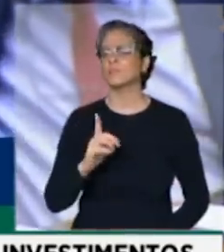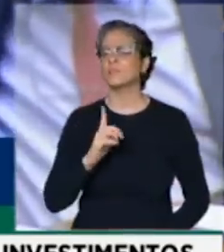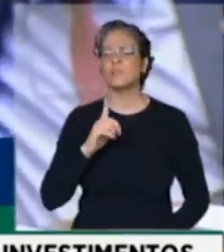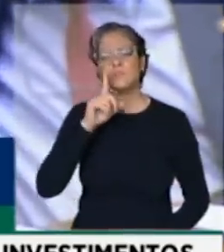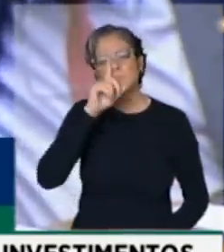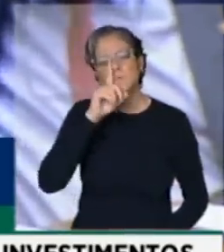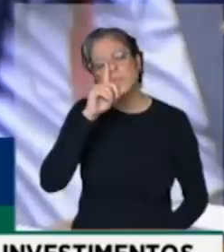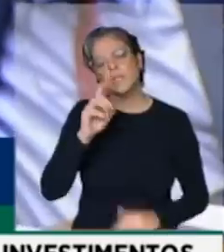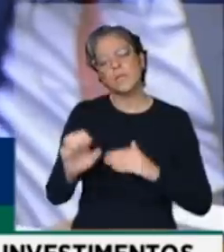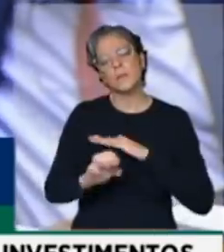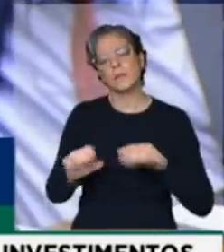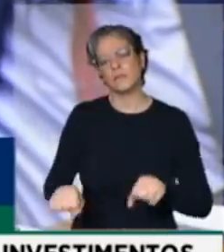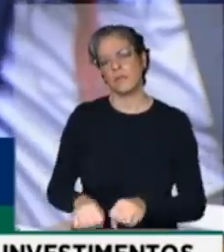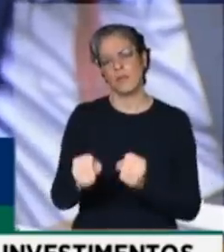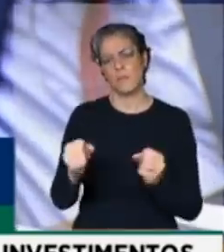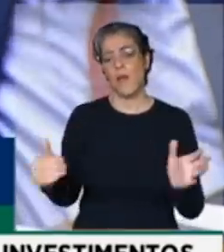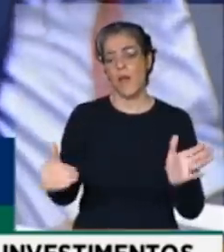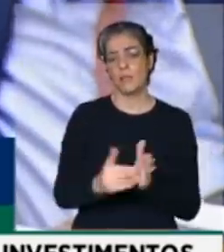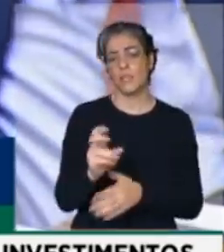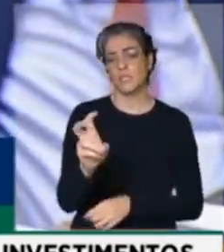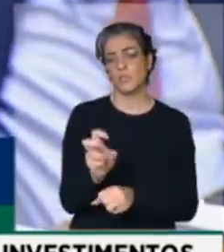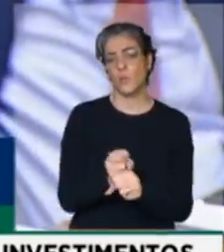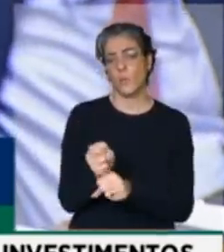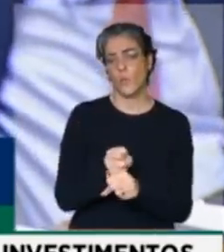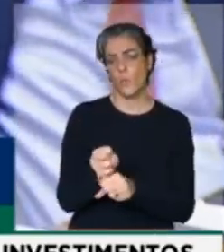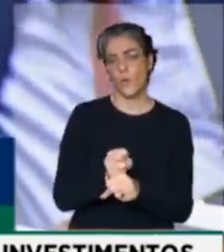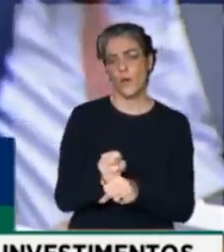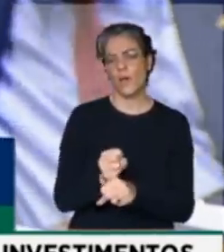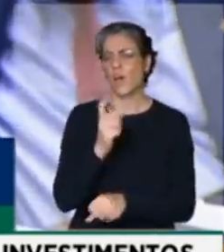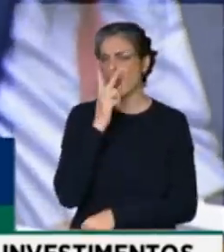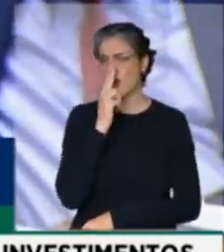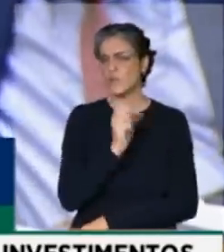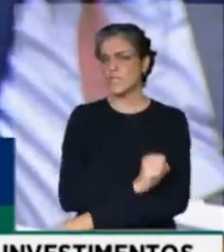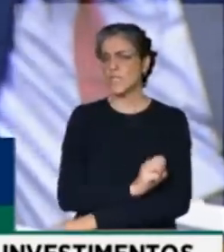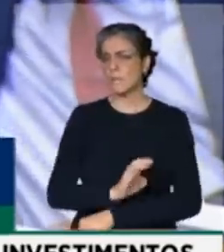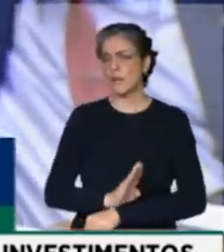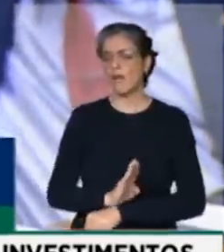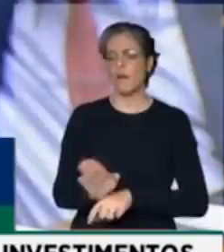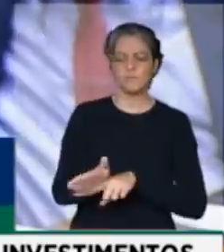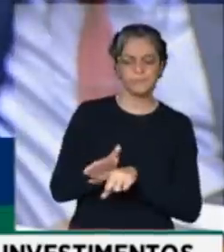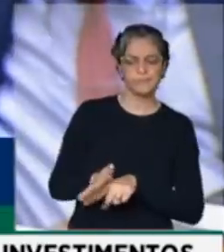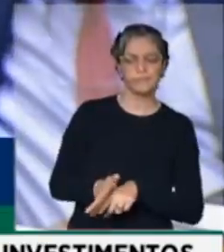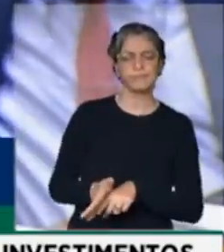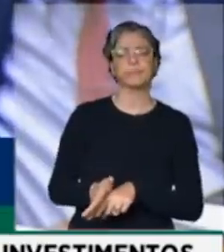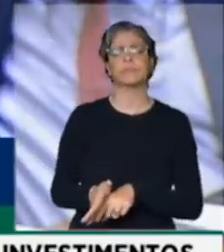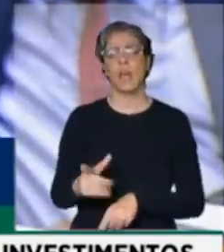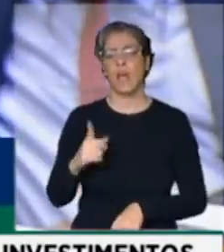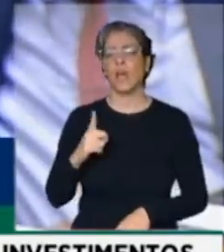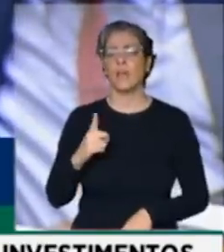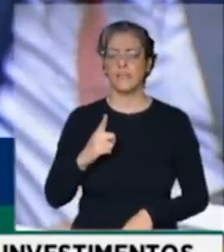até 5 anos, né? O levantamento, salvo engano, do Sebrae, a chance de você falir no Brasil é de